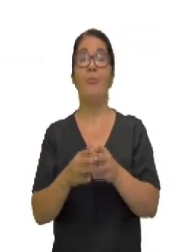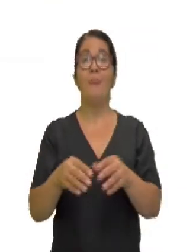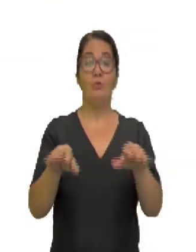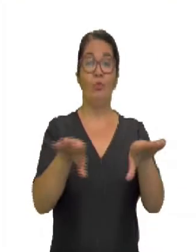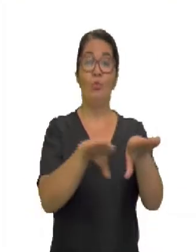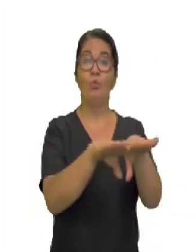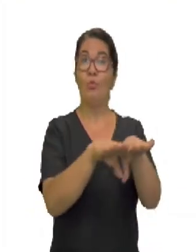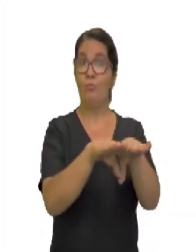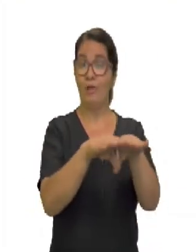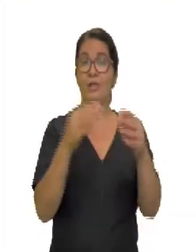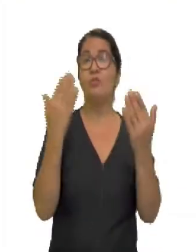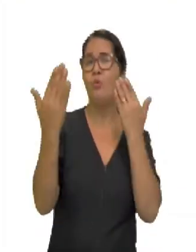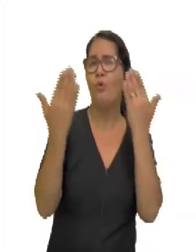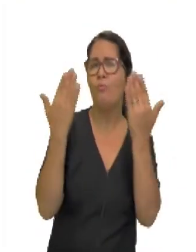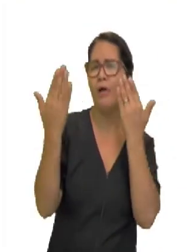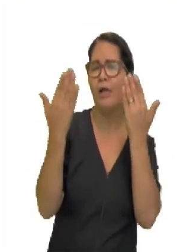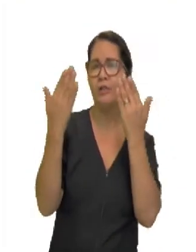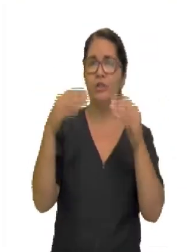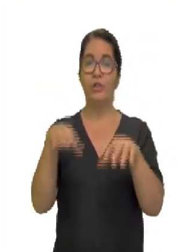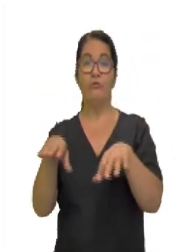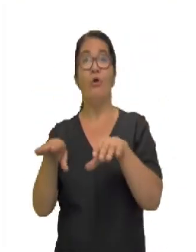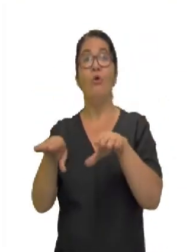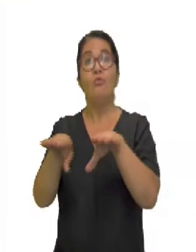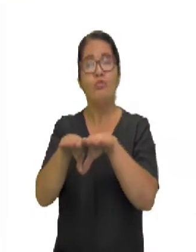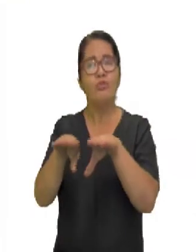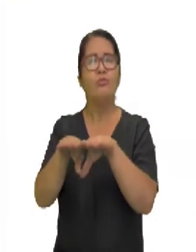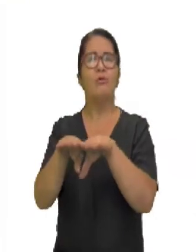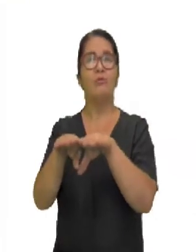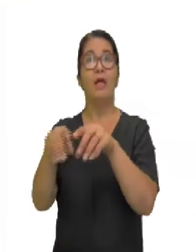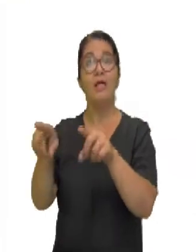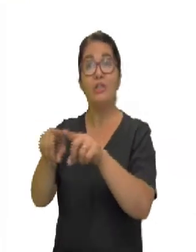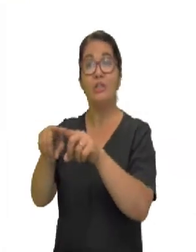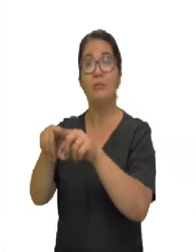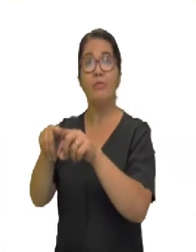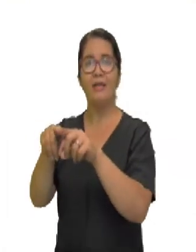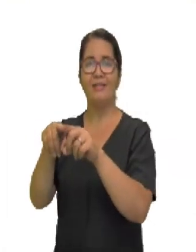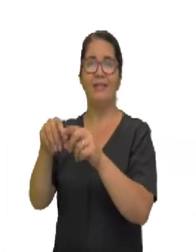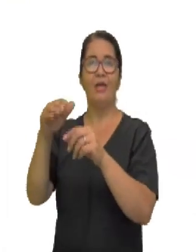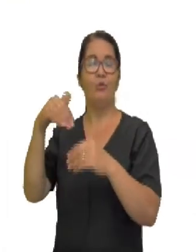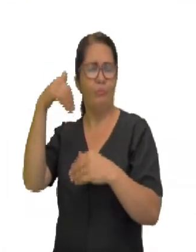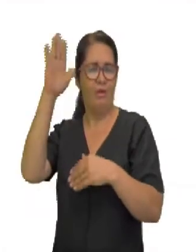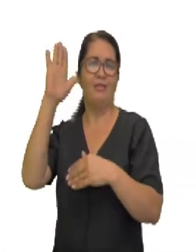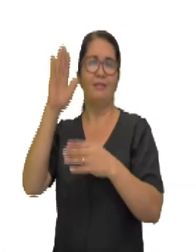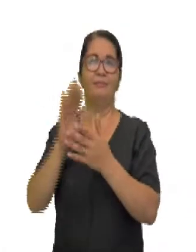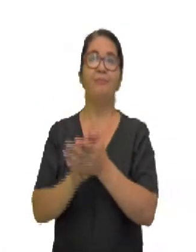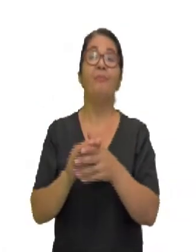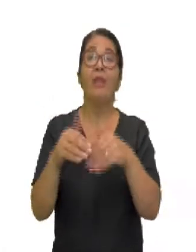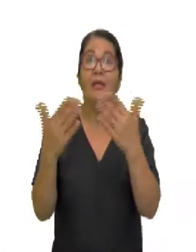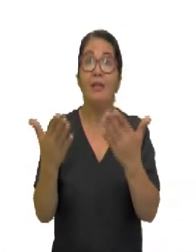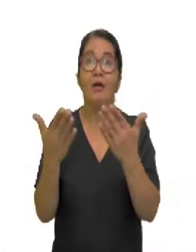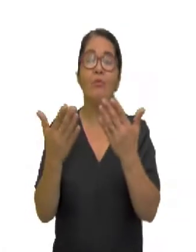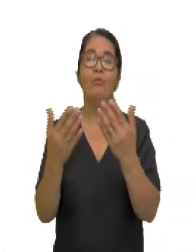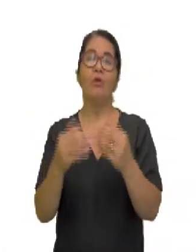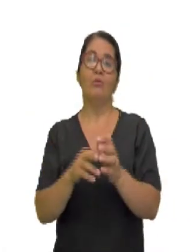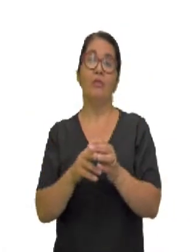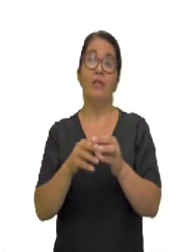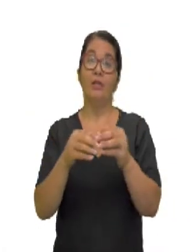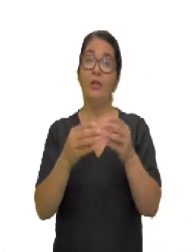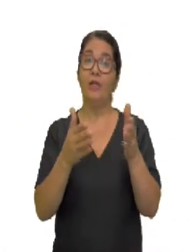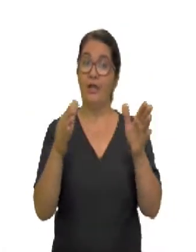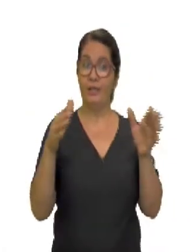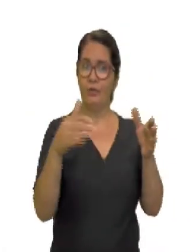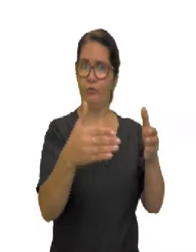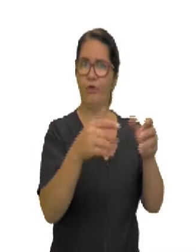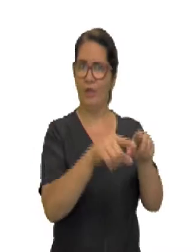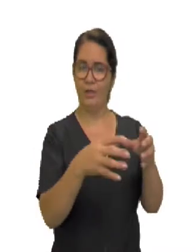superlativo. Então, vamos entender primeiro o comparativo. No grau comparativo, eu